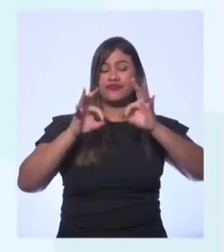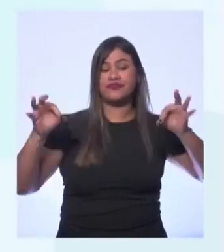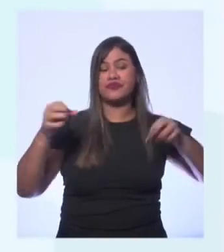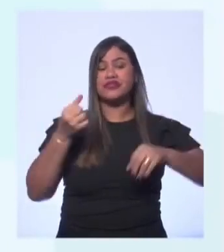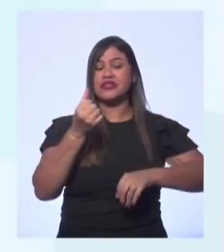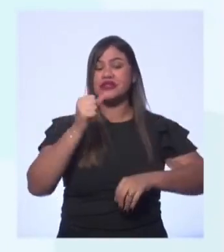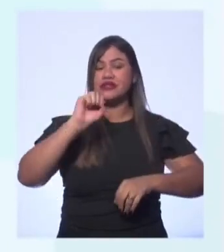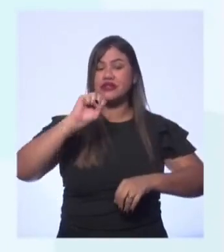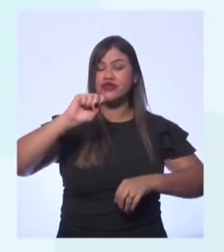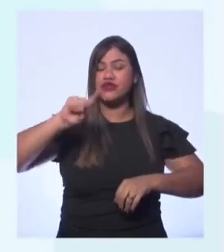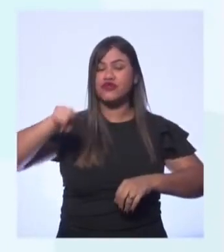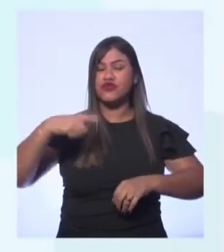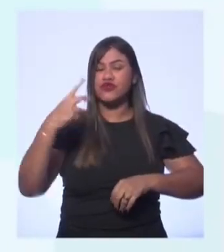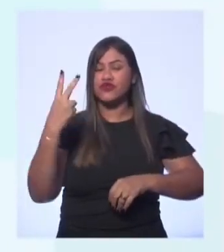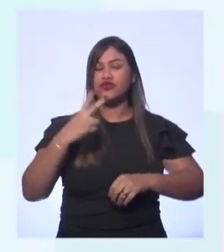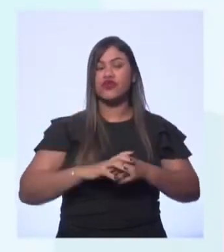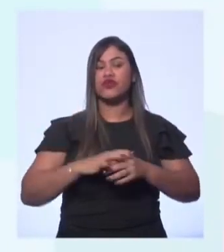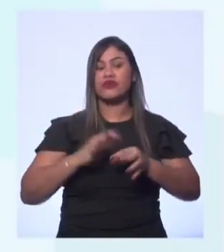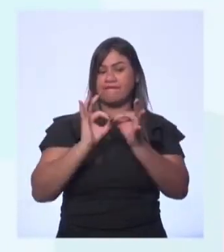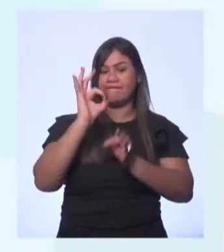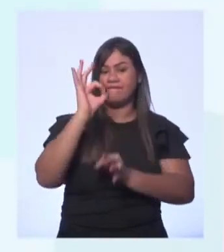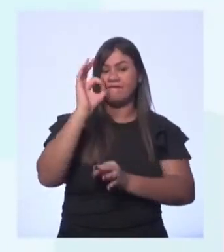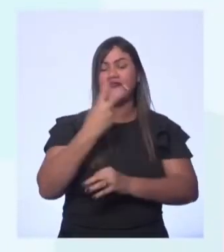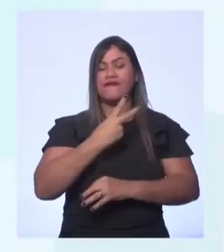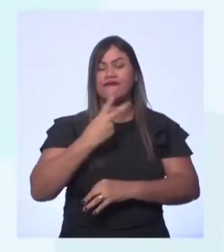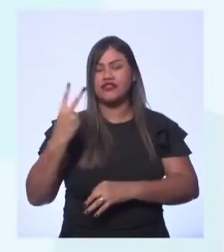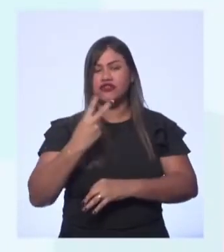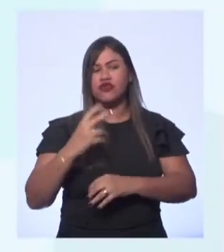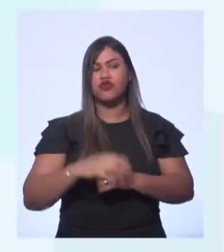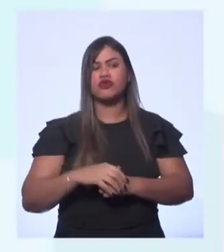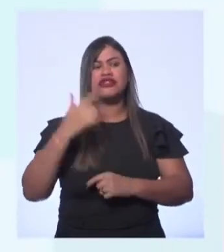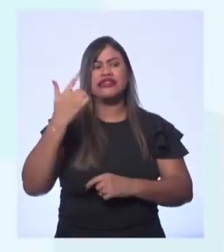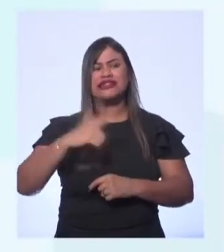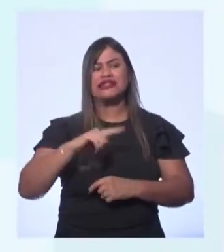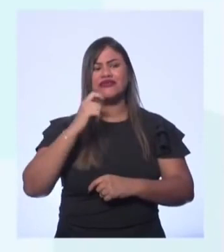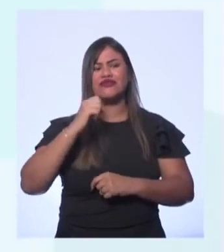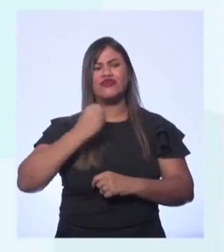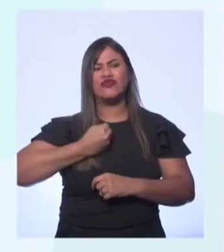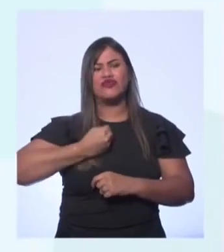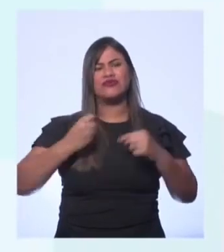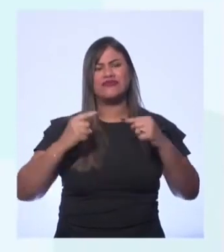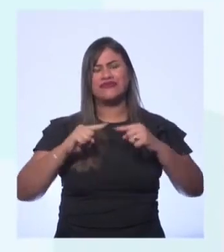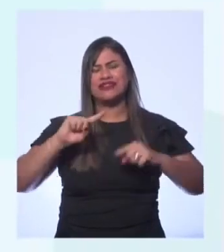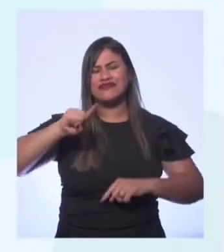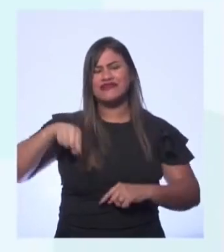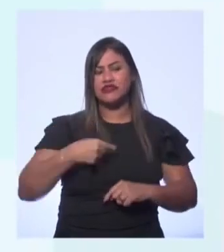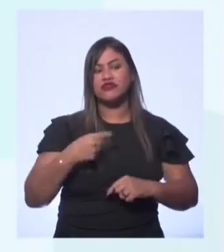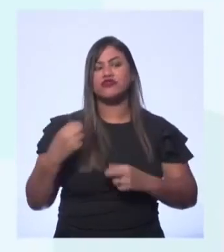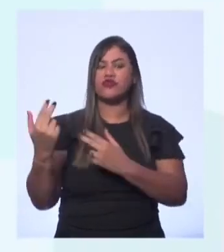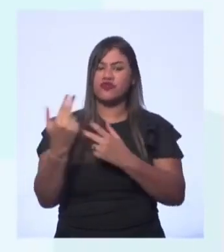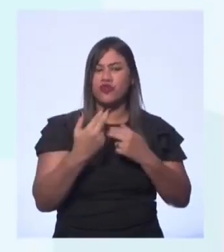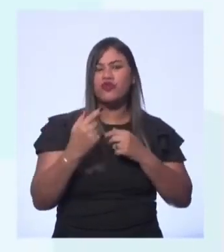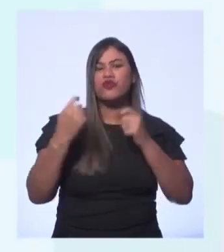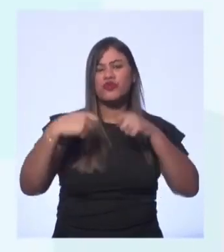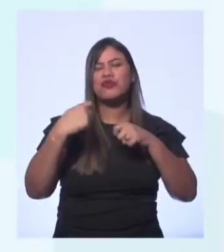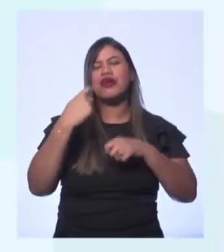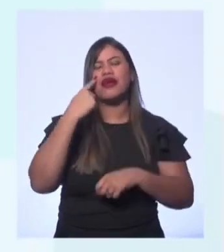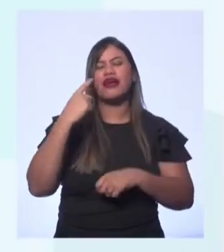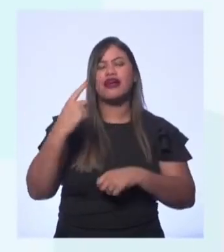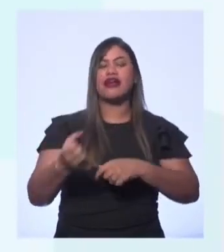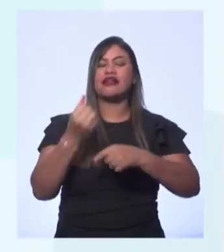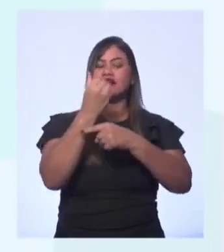68,2. Qual é o meu diâmetro? 22. Ah, professora, de novo é um número com vírgula. Vamos igualar as casas? Vamos. Então, em